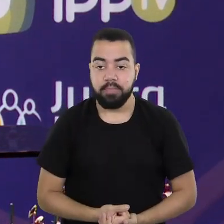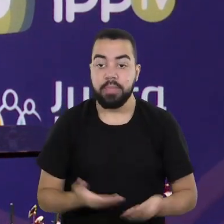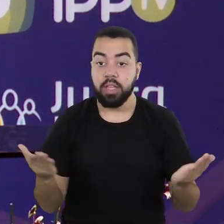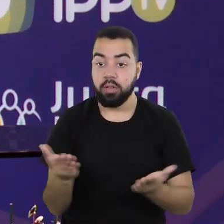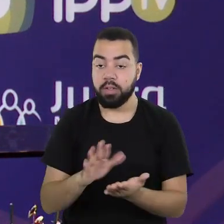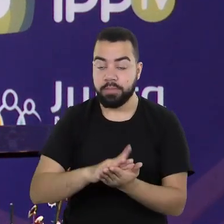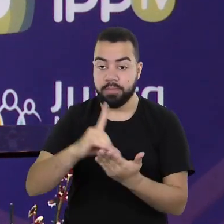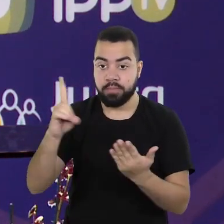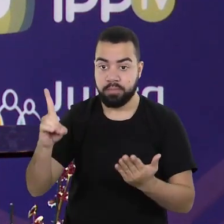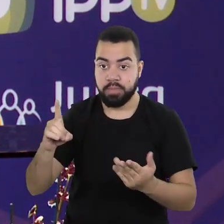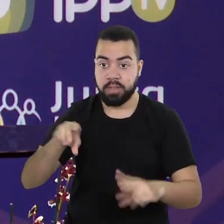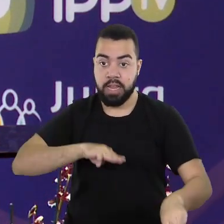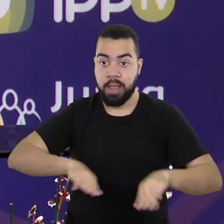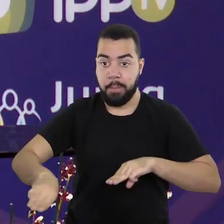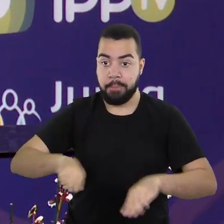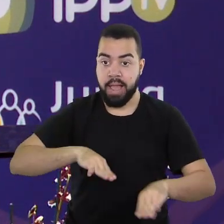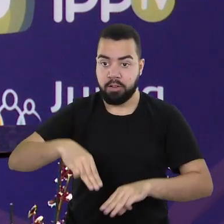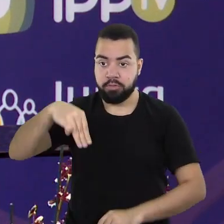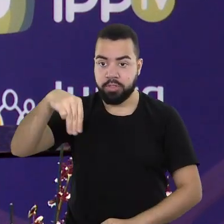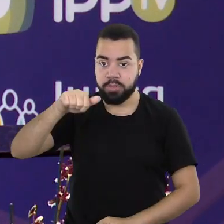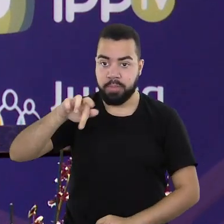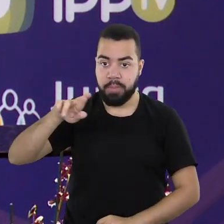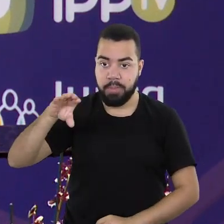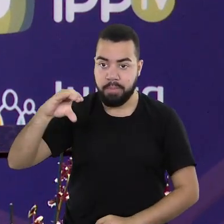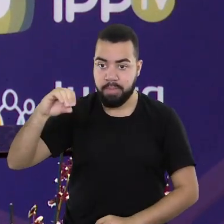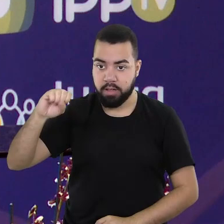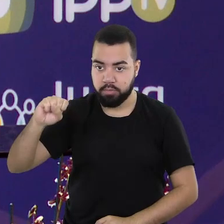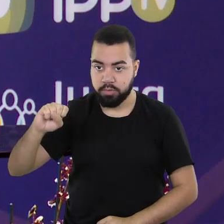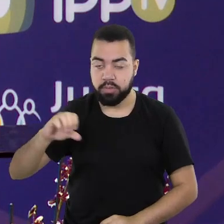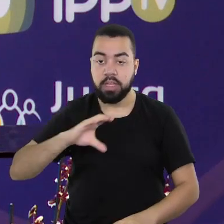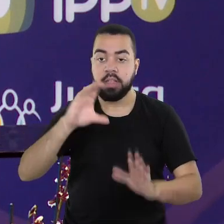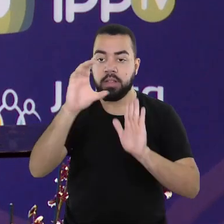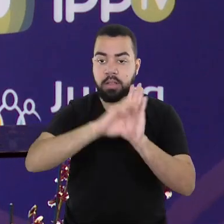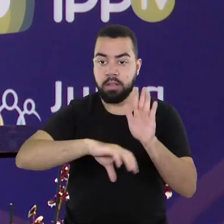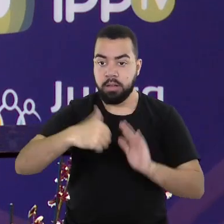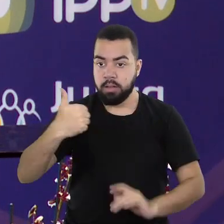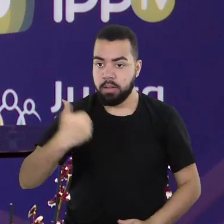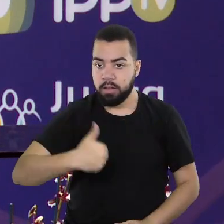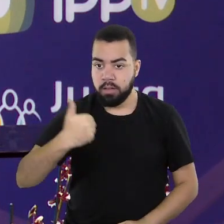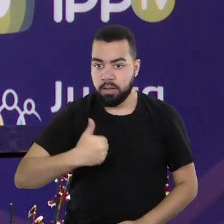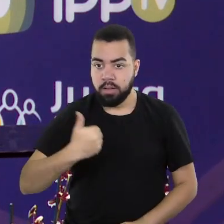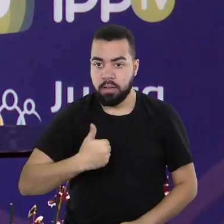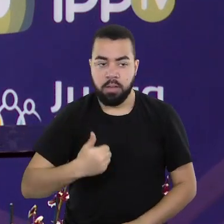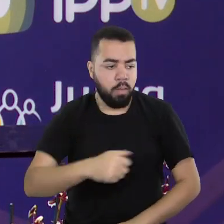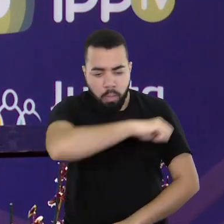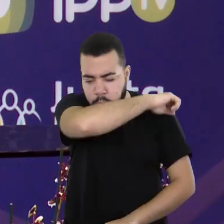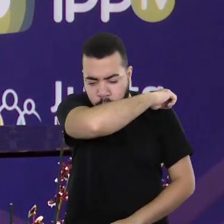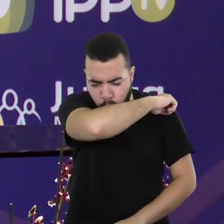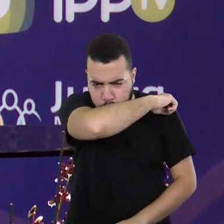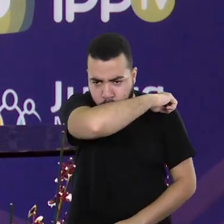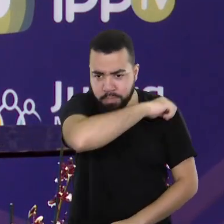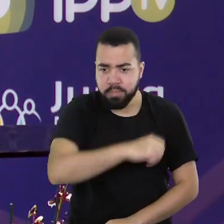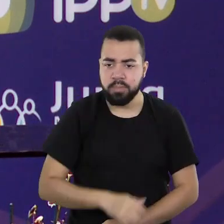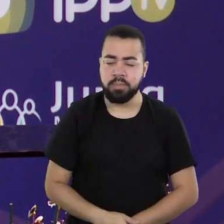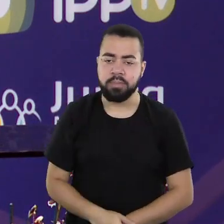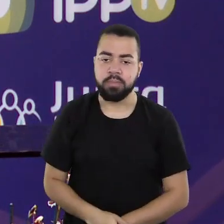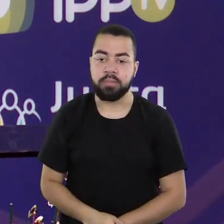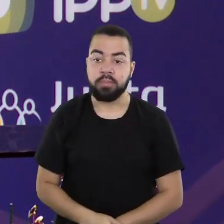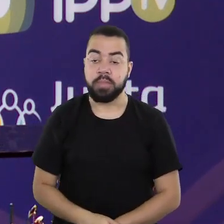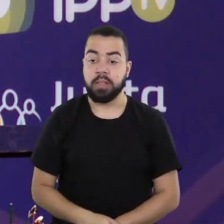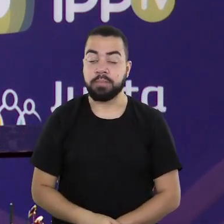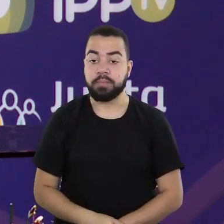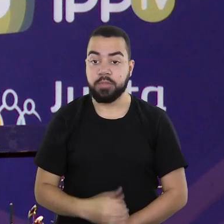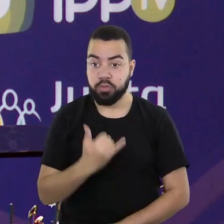lá em Marcos, capítulo 1. Marcos capítulo